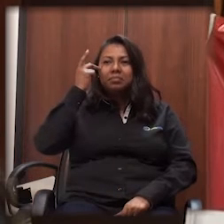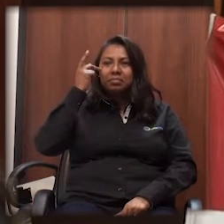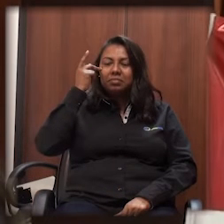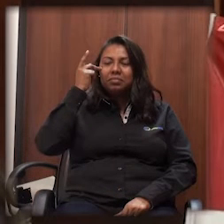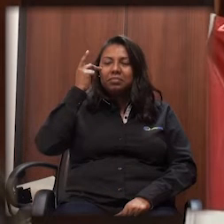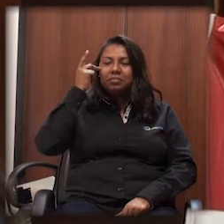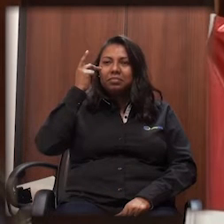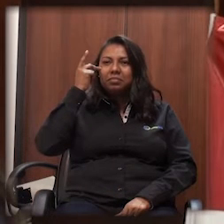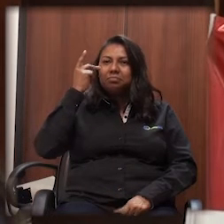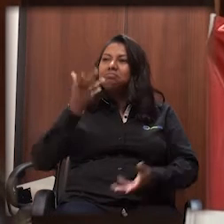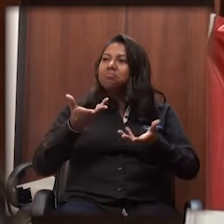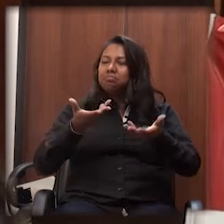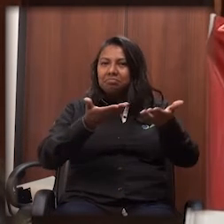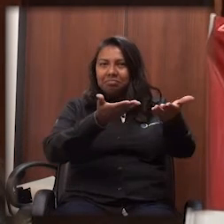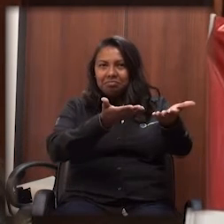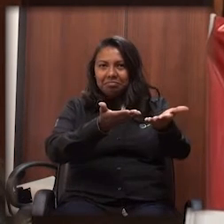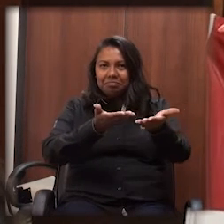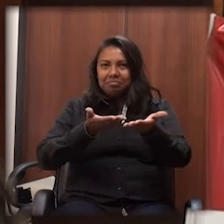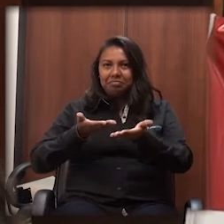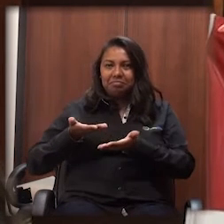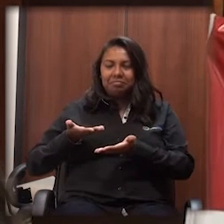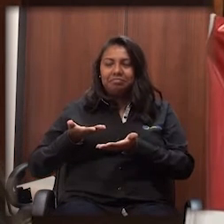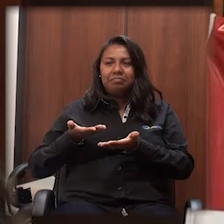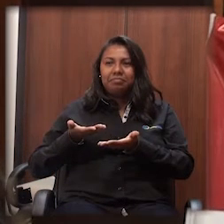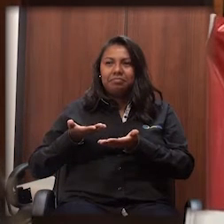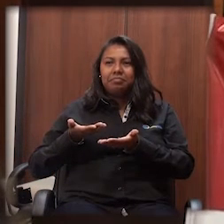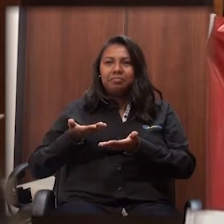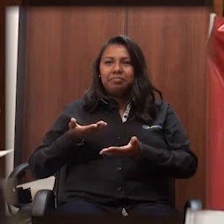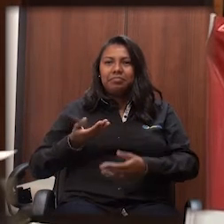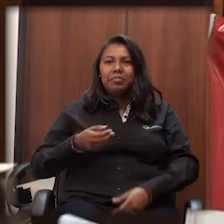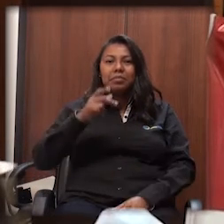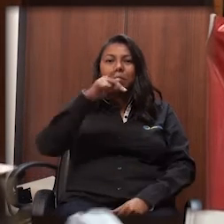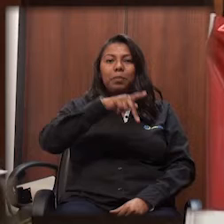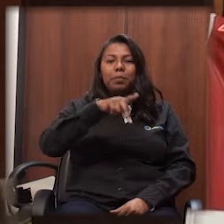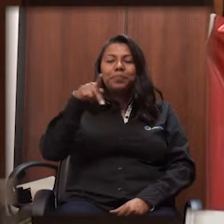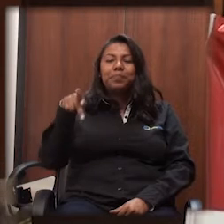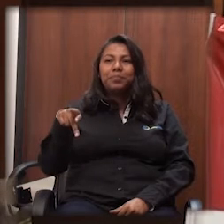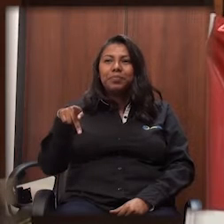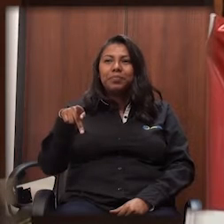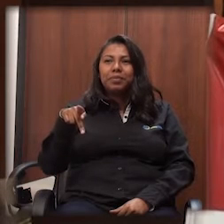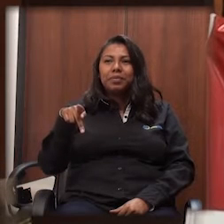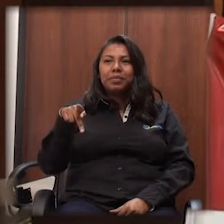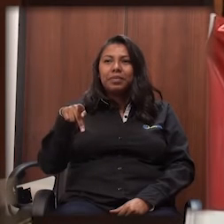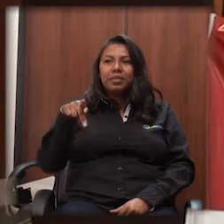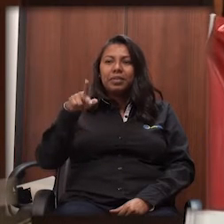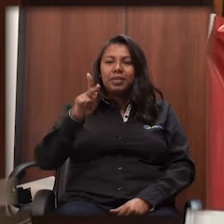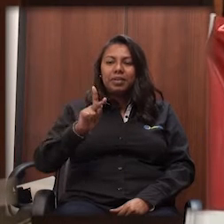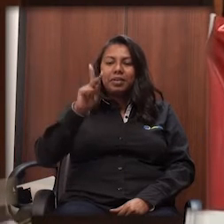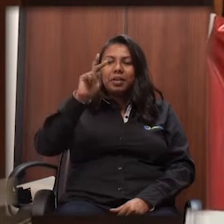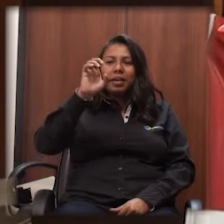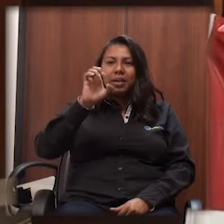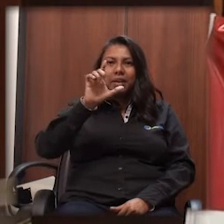Gostaríamos de chamar para a mesa a professora mestre Kelly